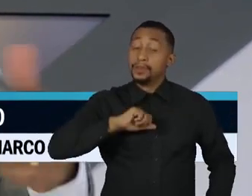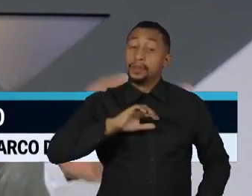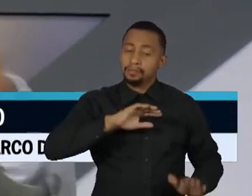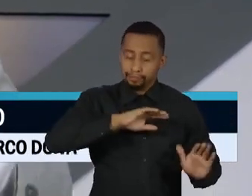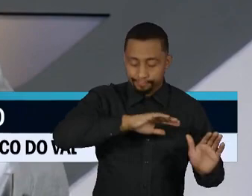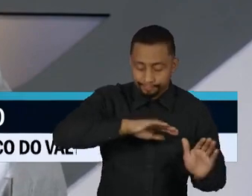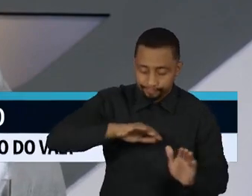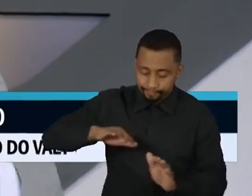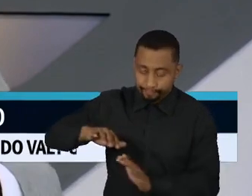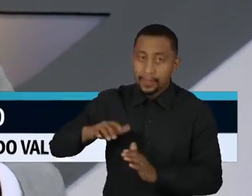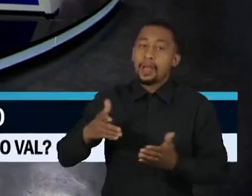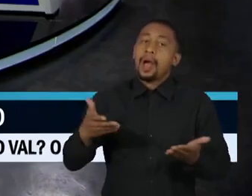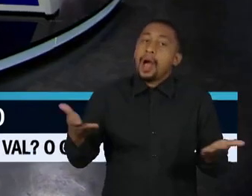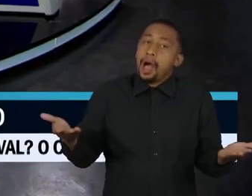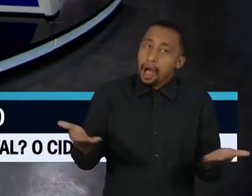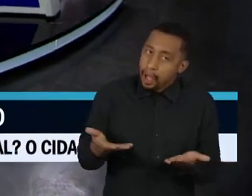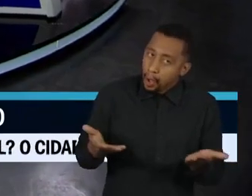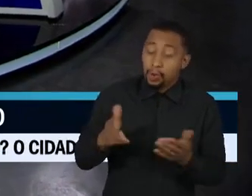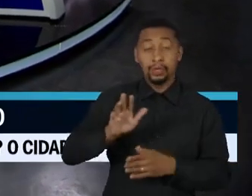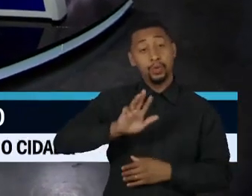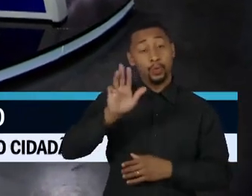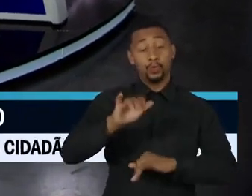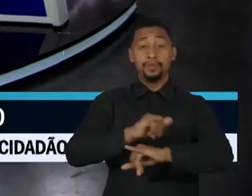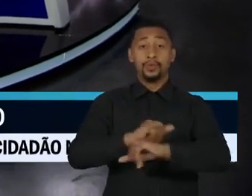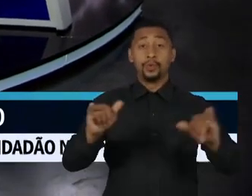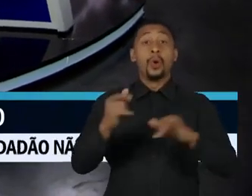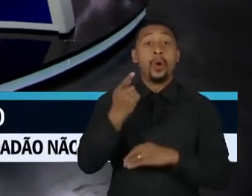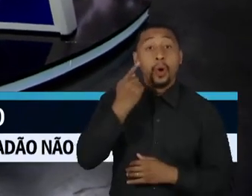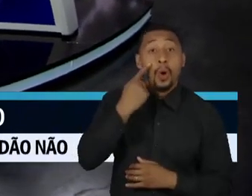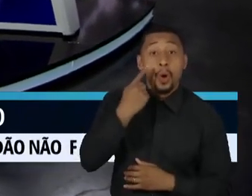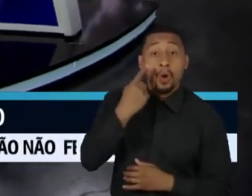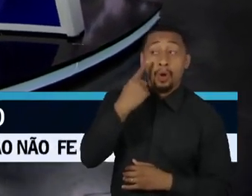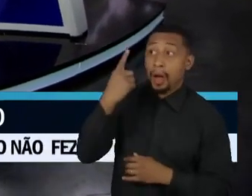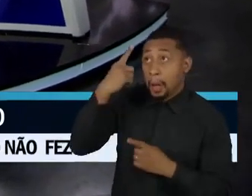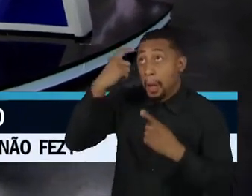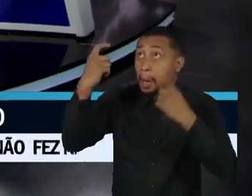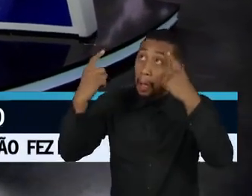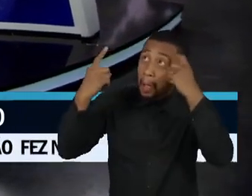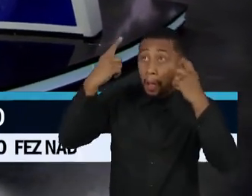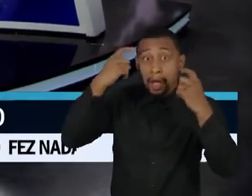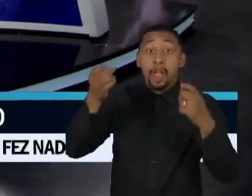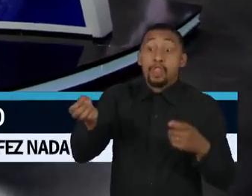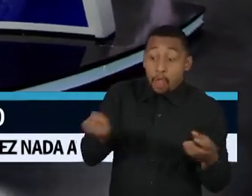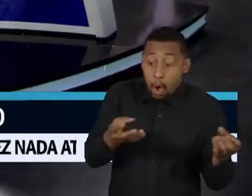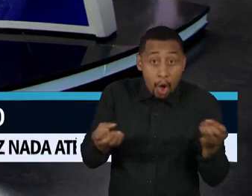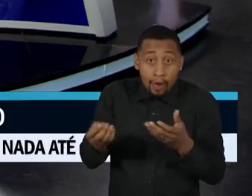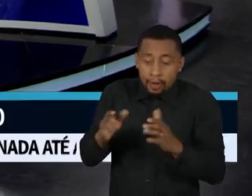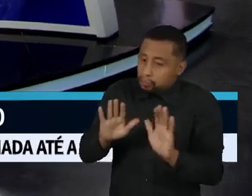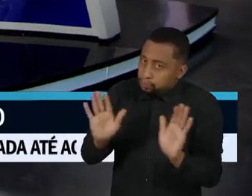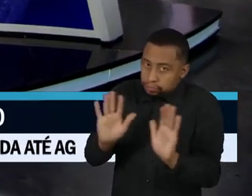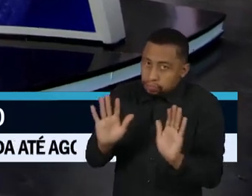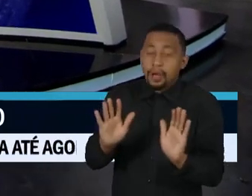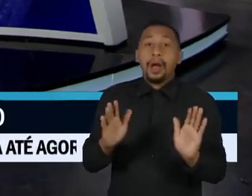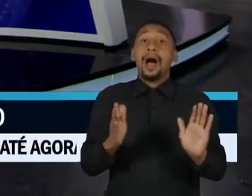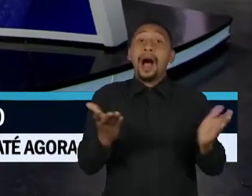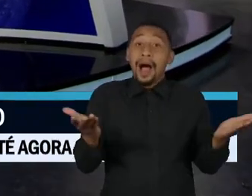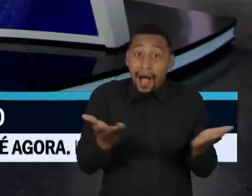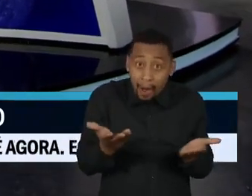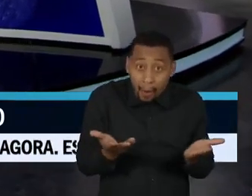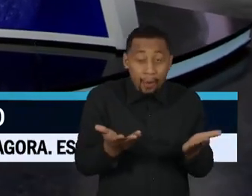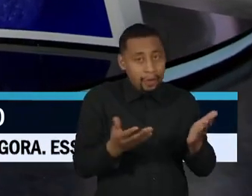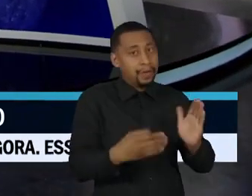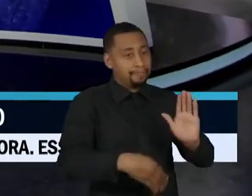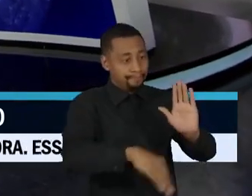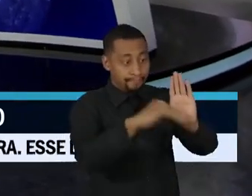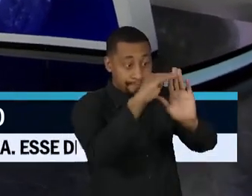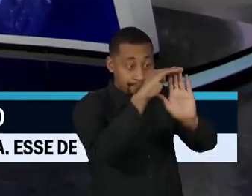agora ele está dizendo: olha, não tem mais novas ideias, as ideias têm que ser aquelas estruturantes. Nós precisamos montar a base, nós precisamos aprovar